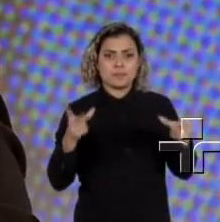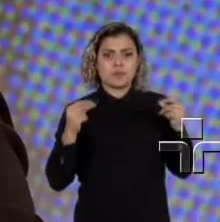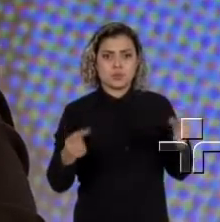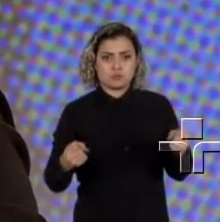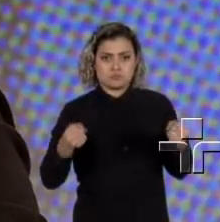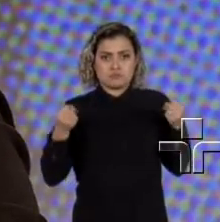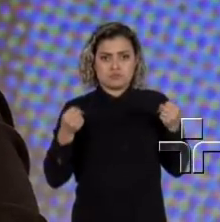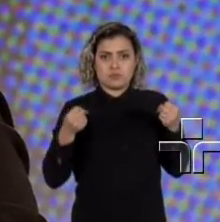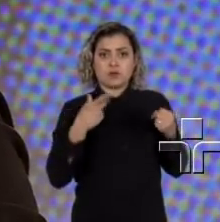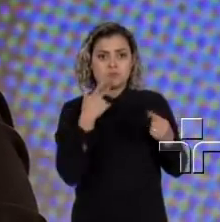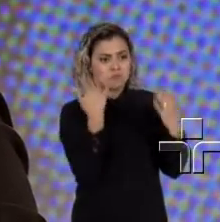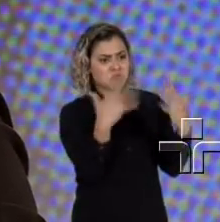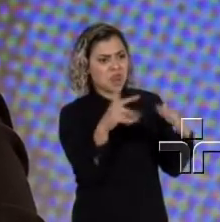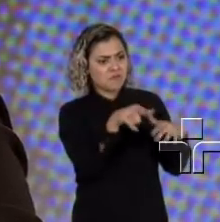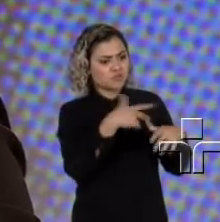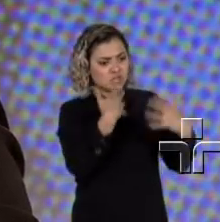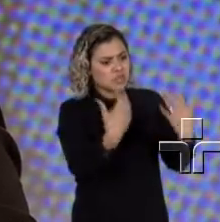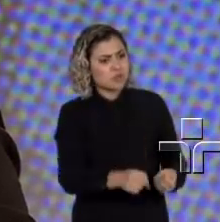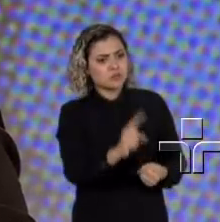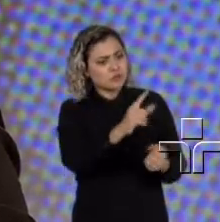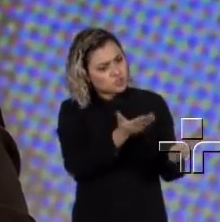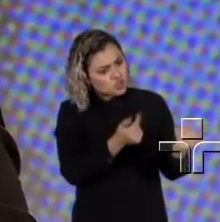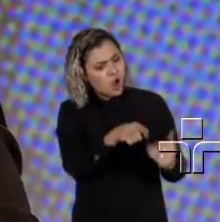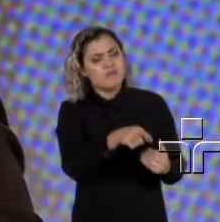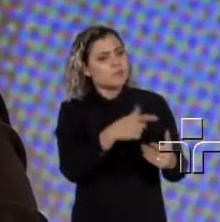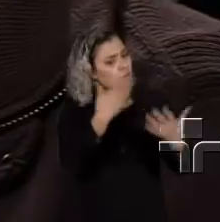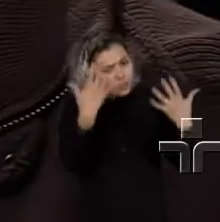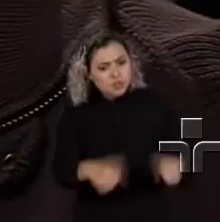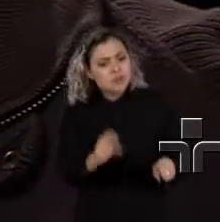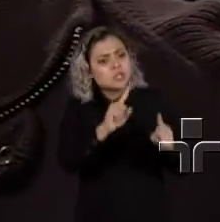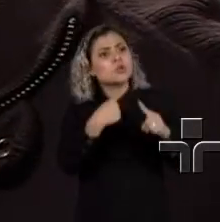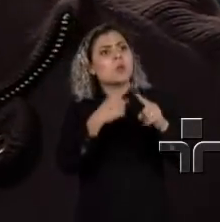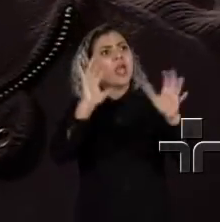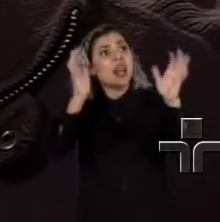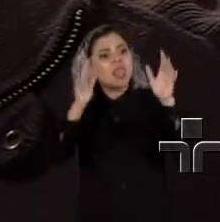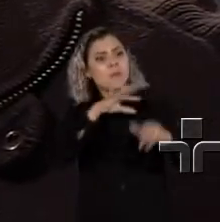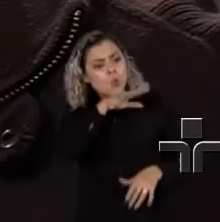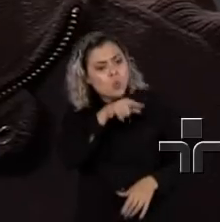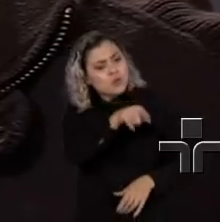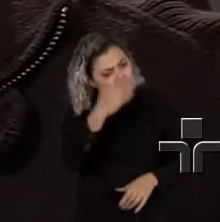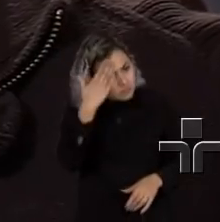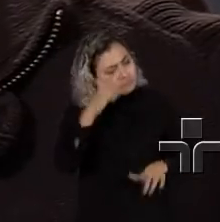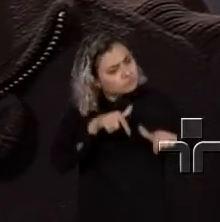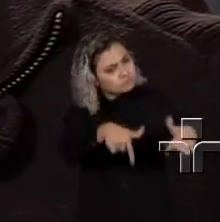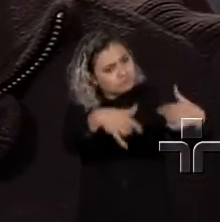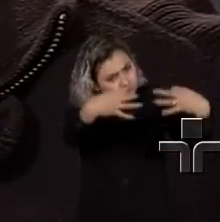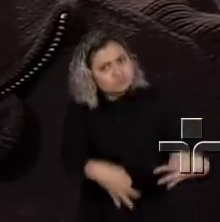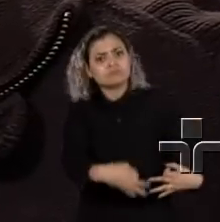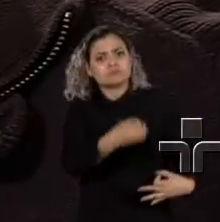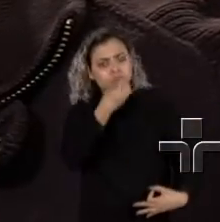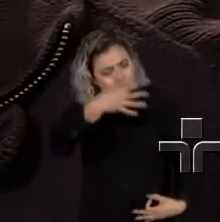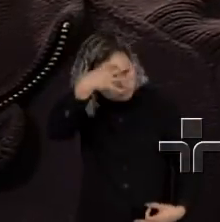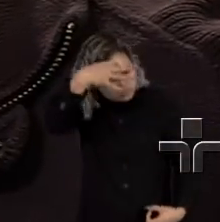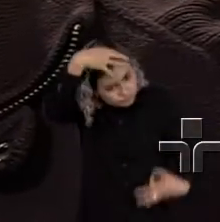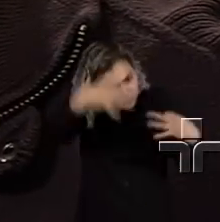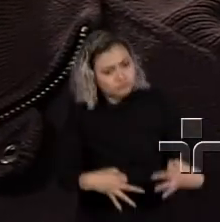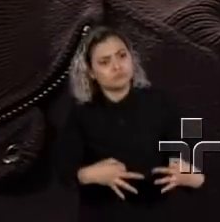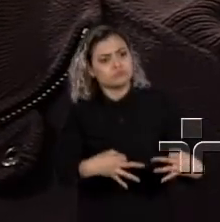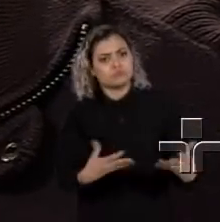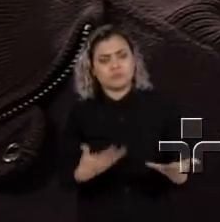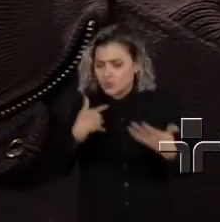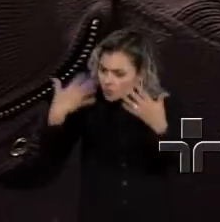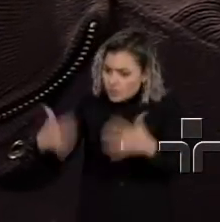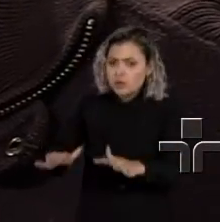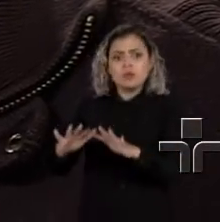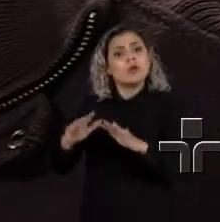piloto, eu falei, pô, parabéns, você é novo, mas eu vi você tomando uma atitude tão boa, tão séria, de não ir, você é